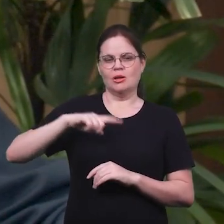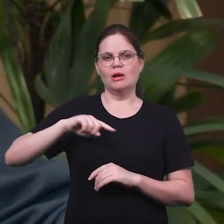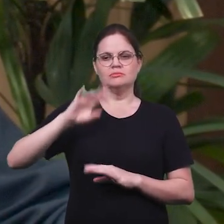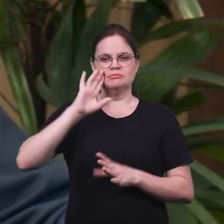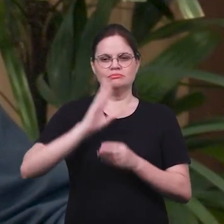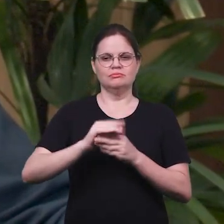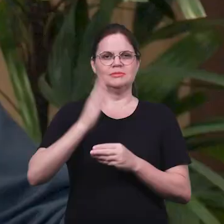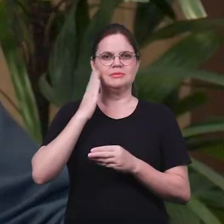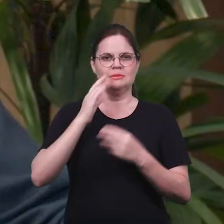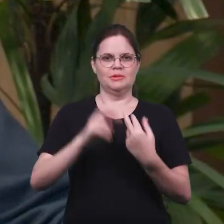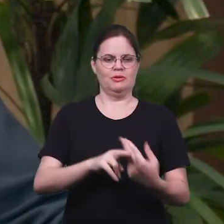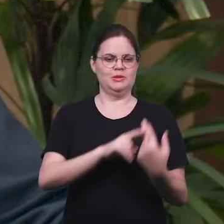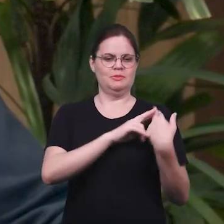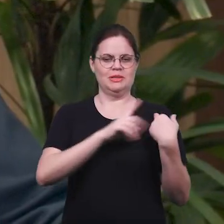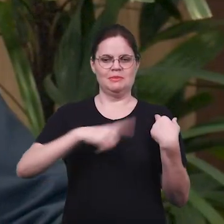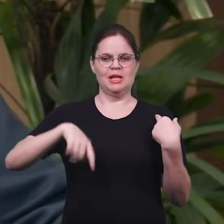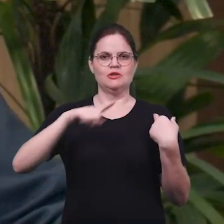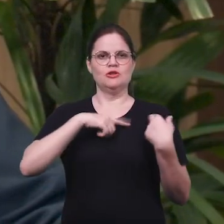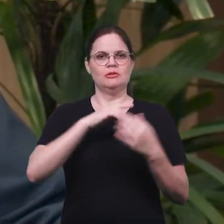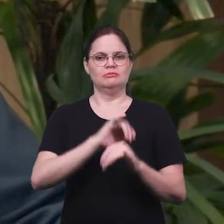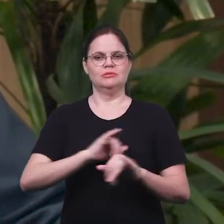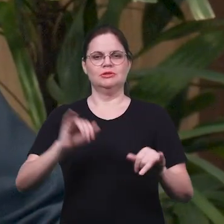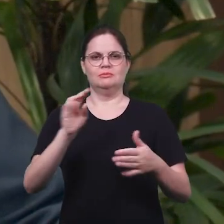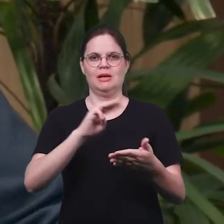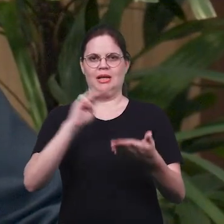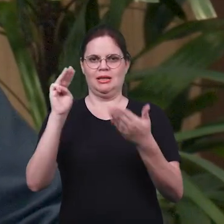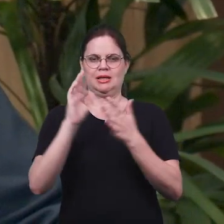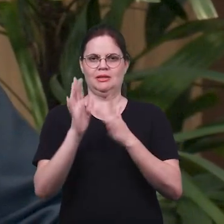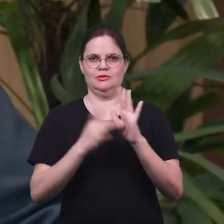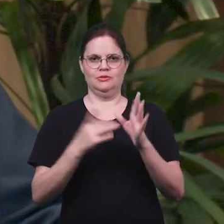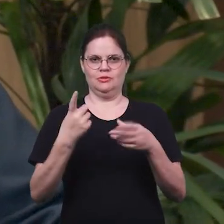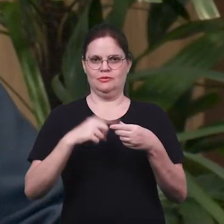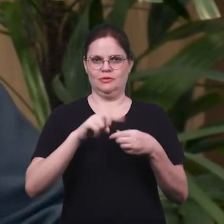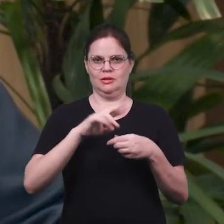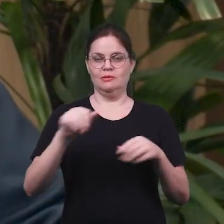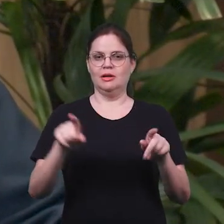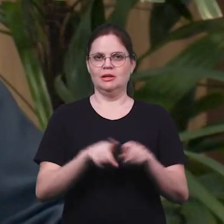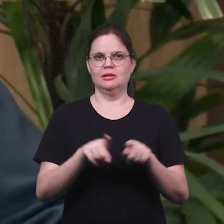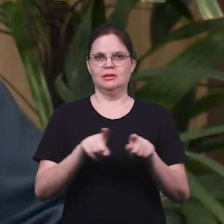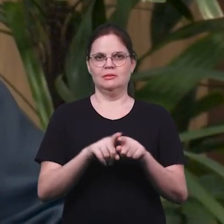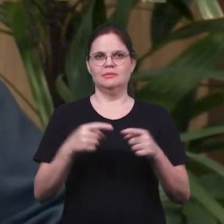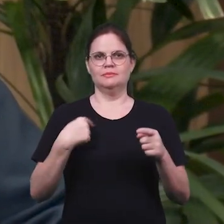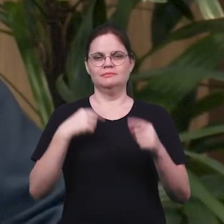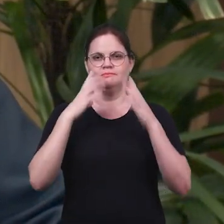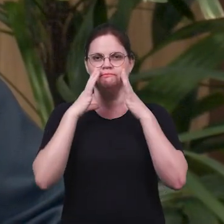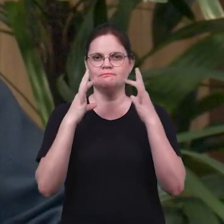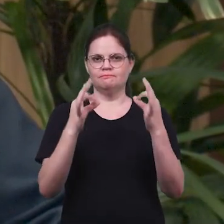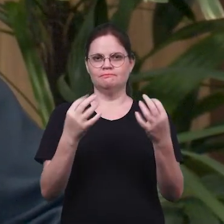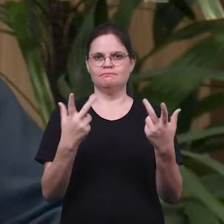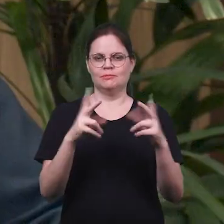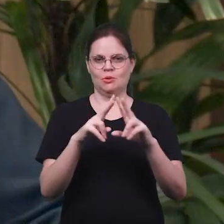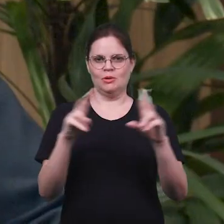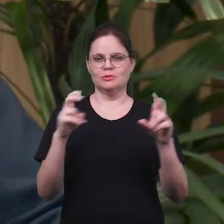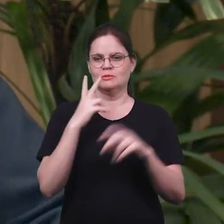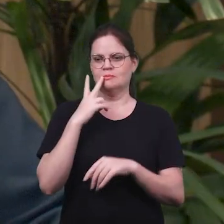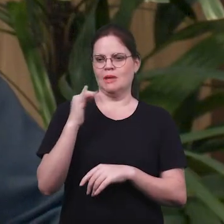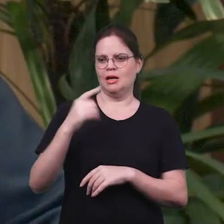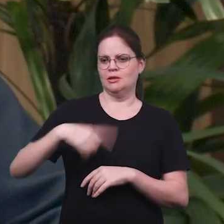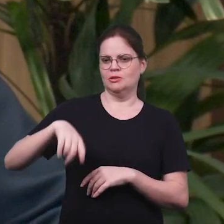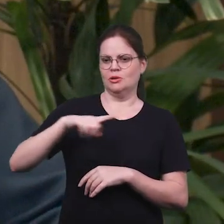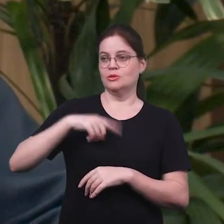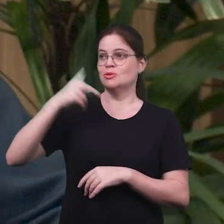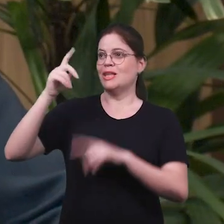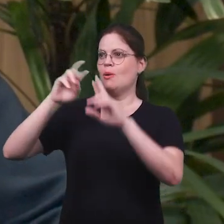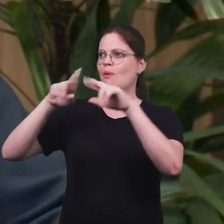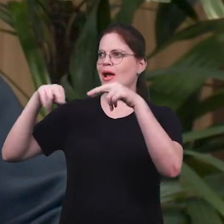que a igreja tem dito nessa hora, Maranata, o Senhor Jesus vem, essa observação aqui do Pai Nosso,